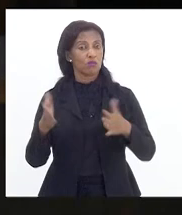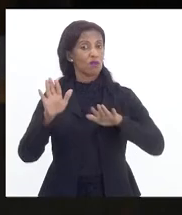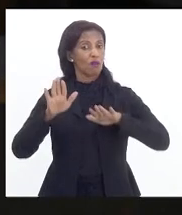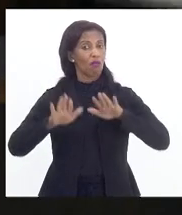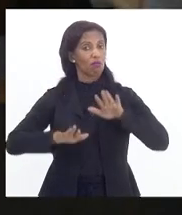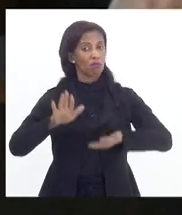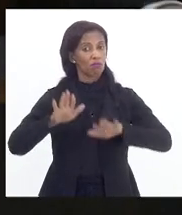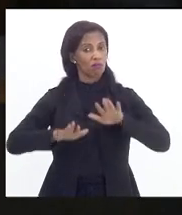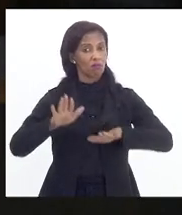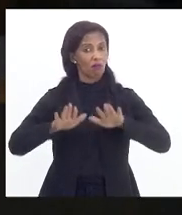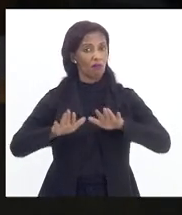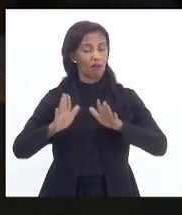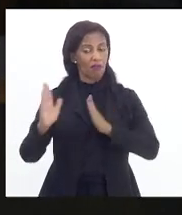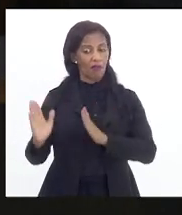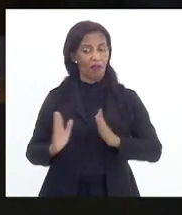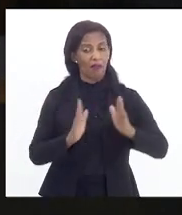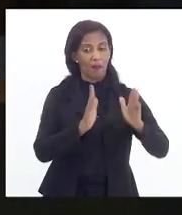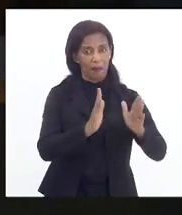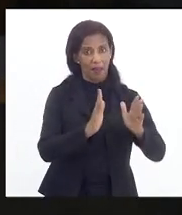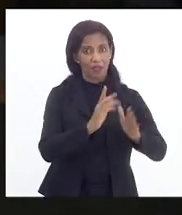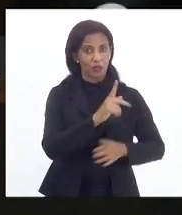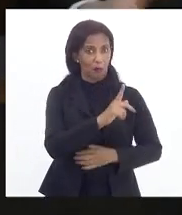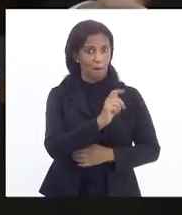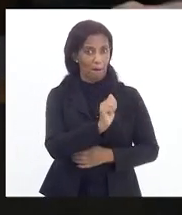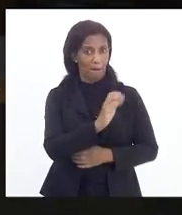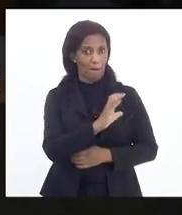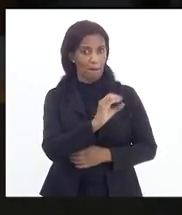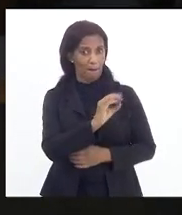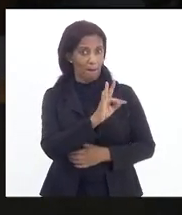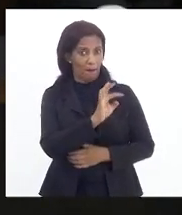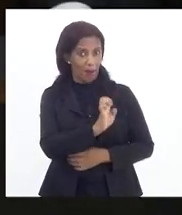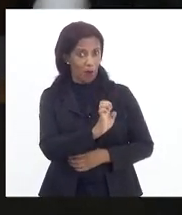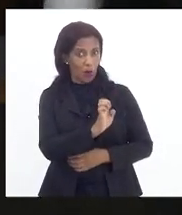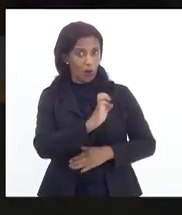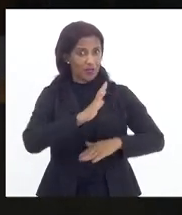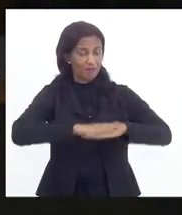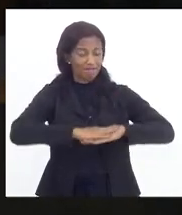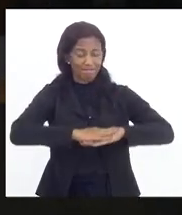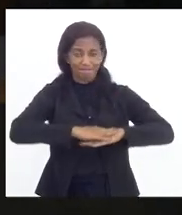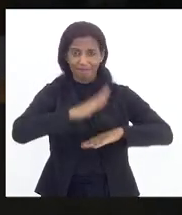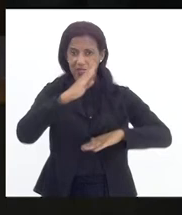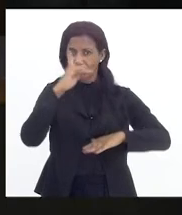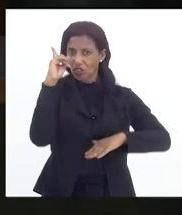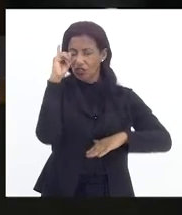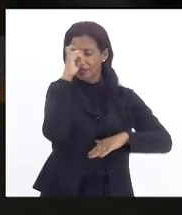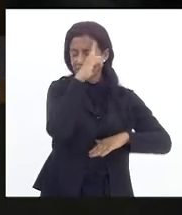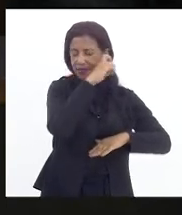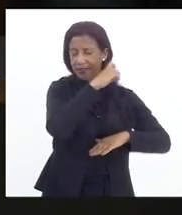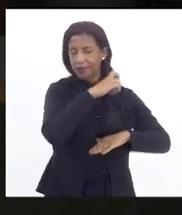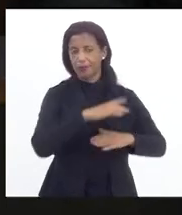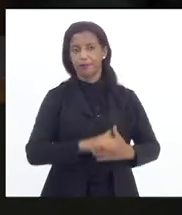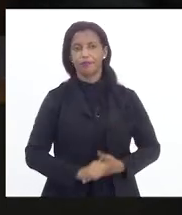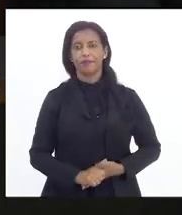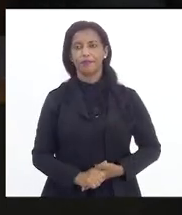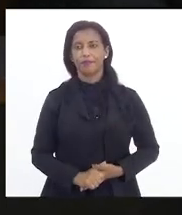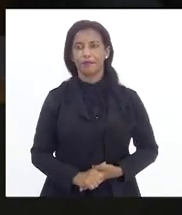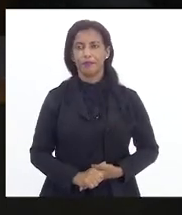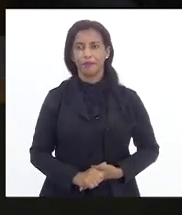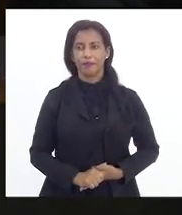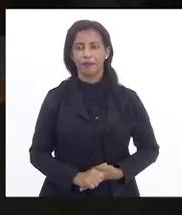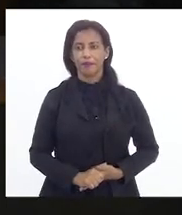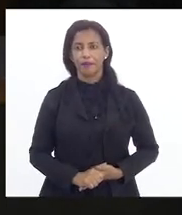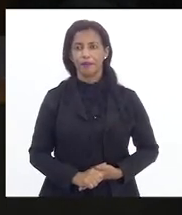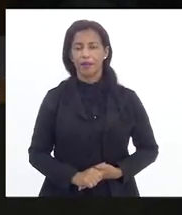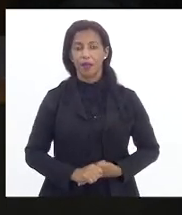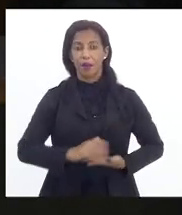talvez a parte do pacote mas mais difícil pelo